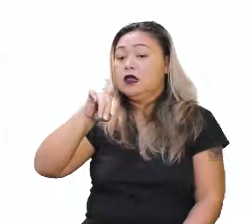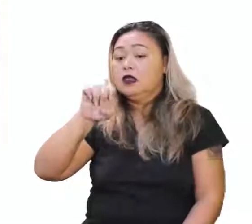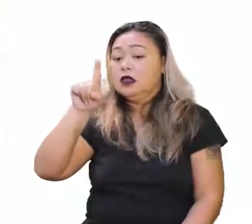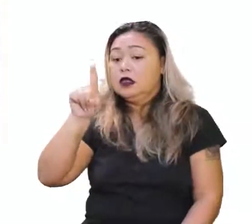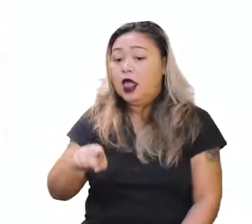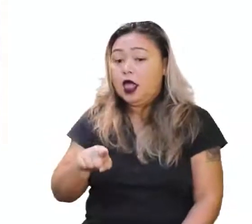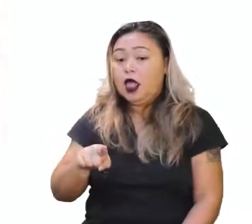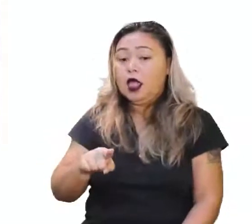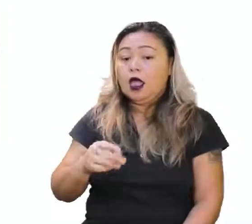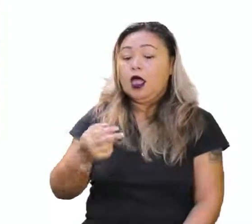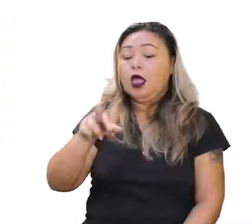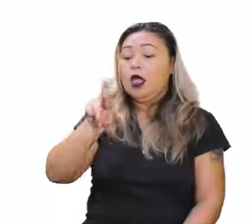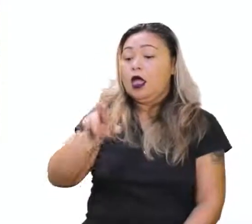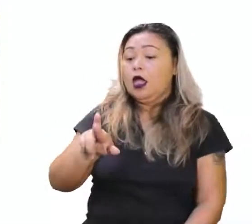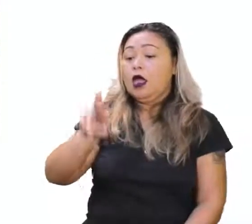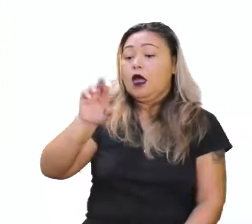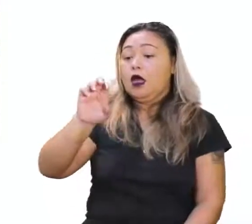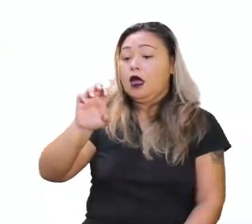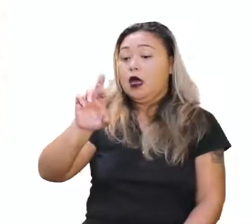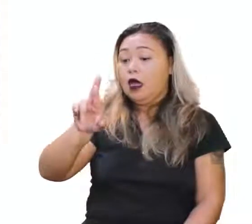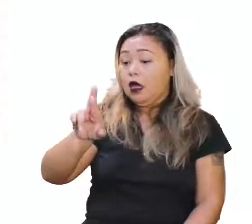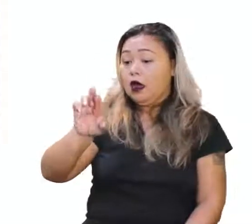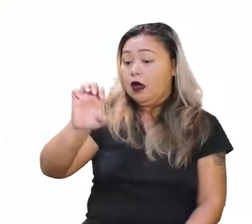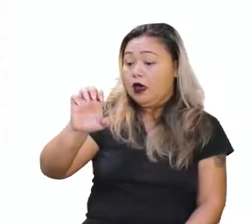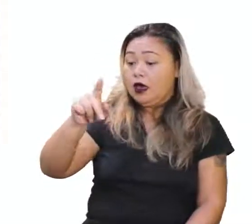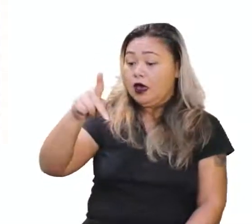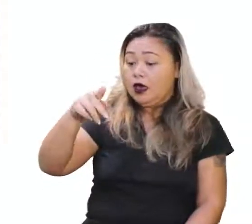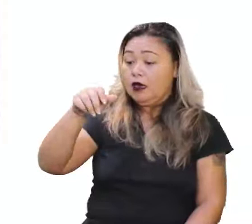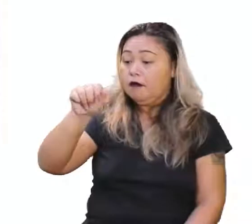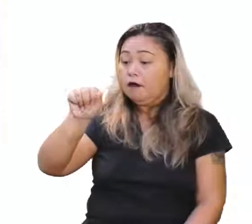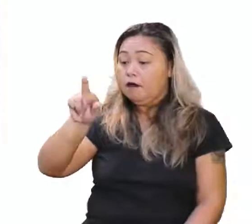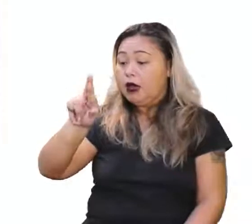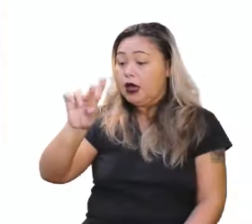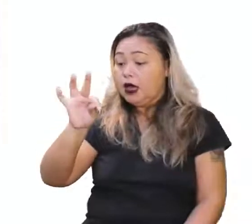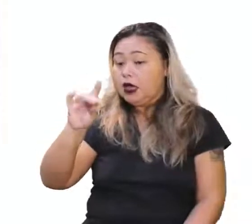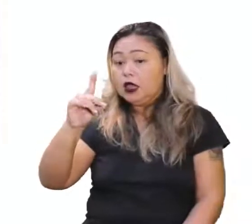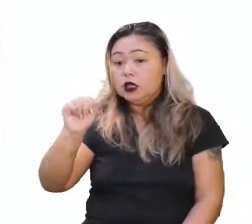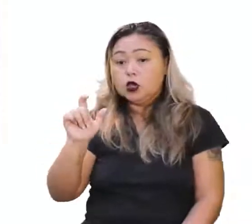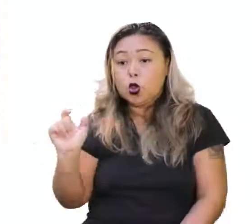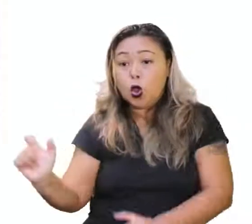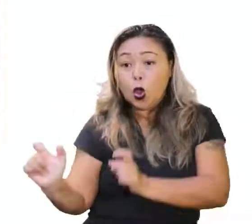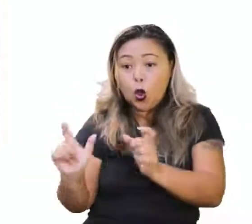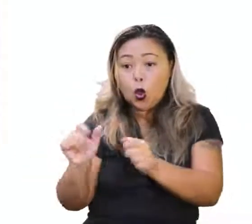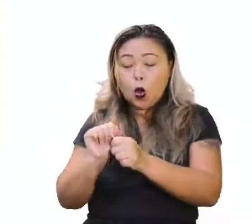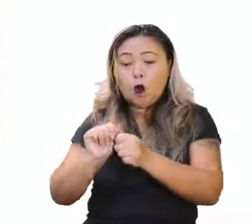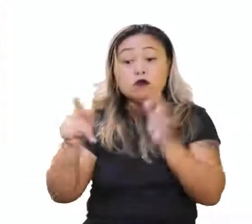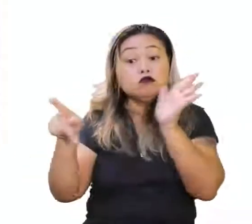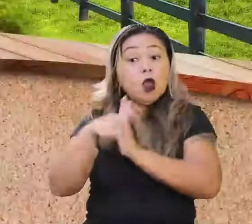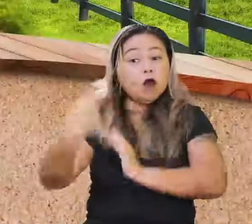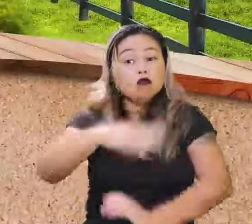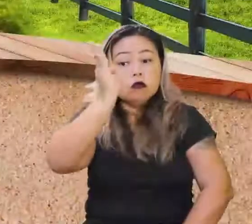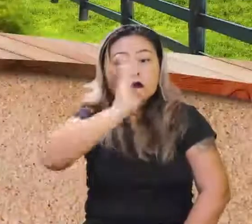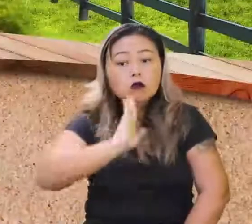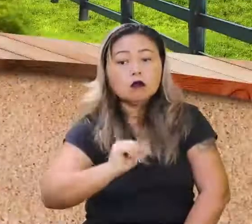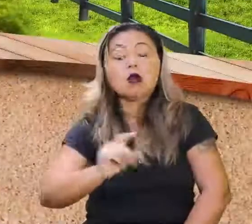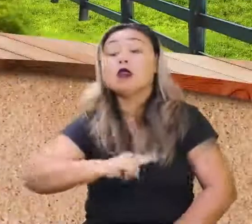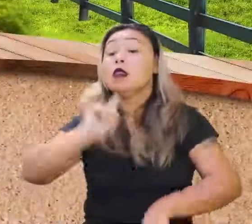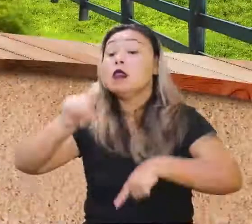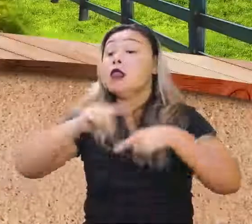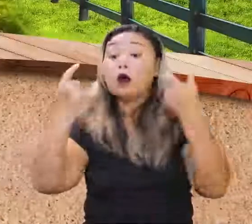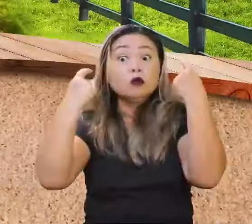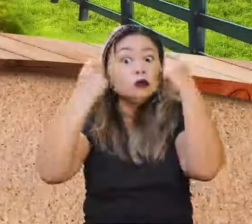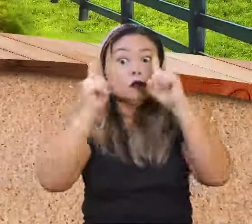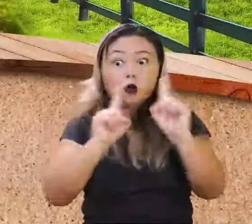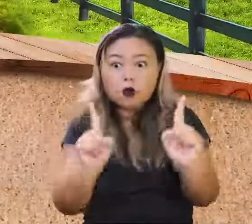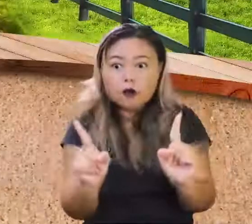Canindé, repartida. Nós vamos nas aulas aqui, pessoal, não se